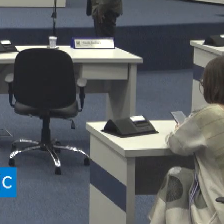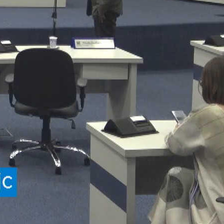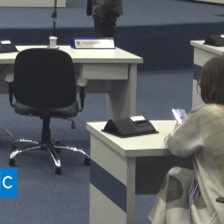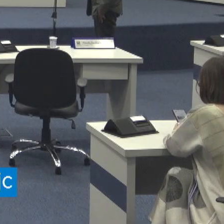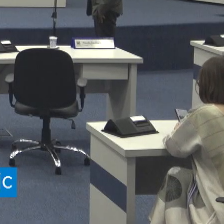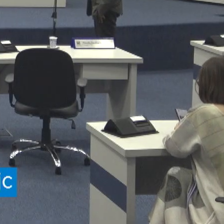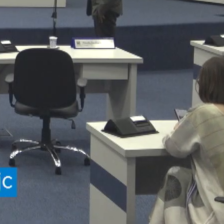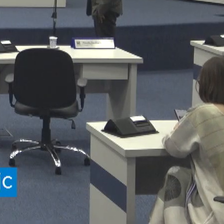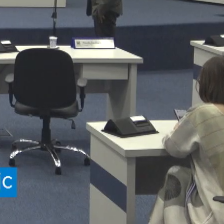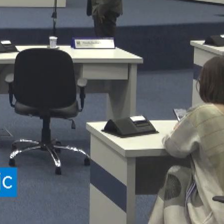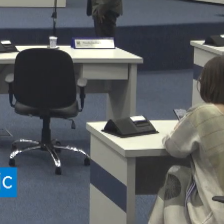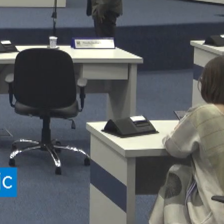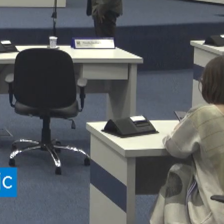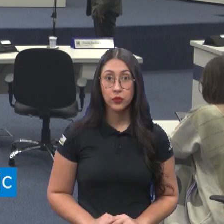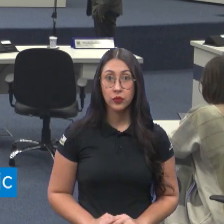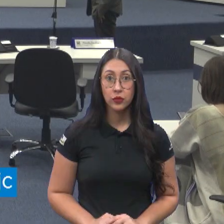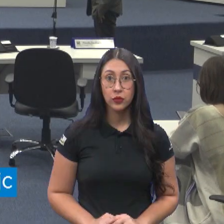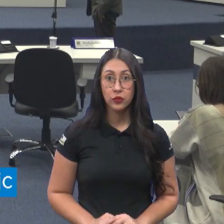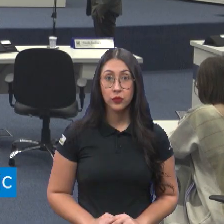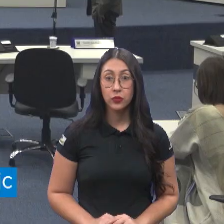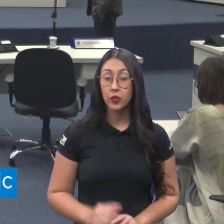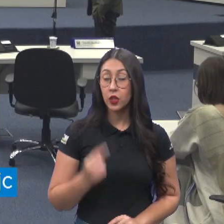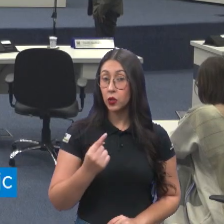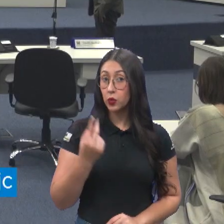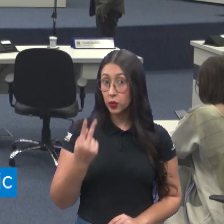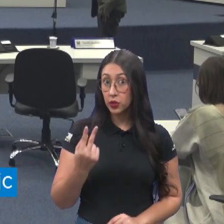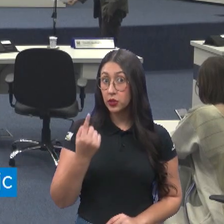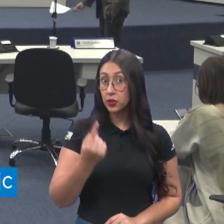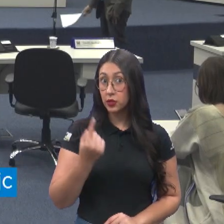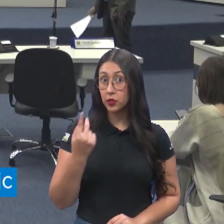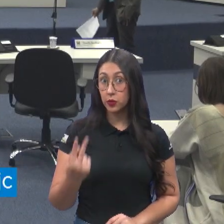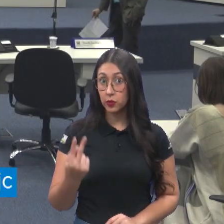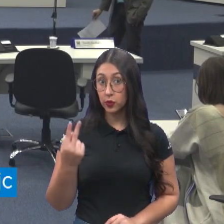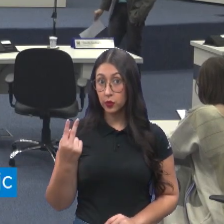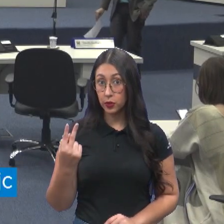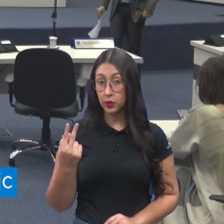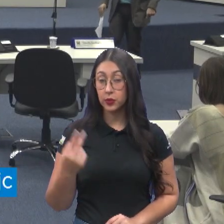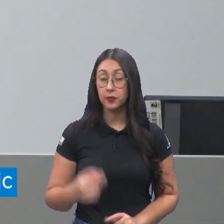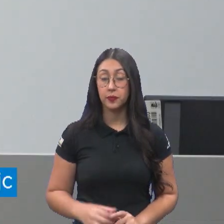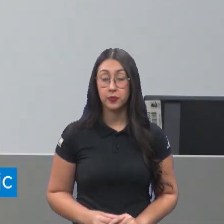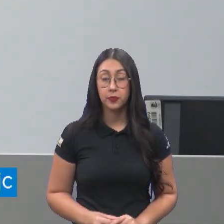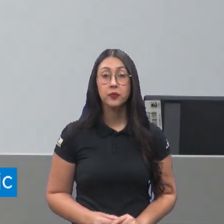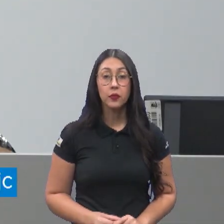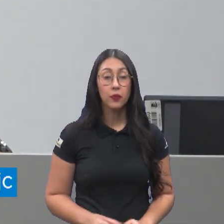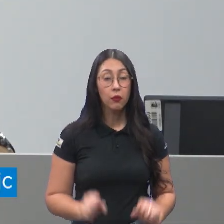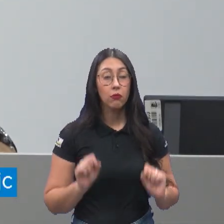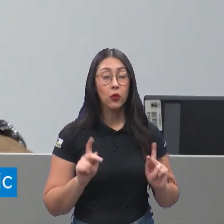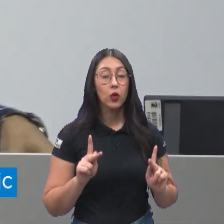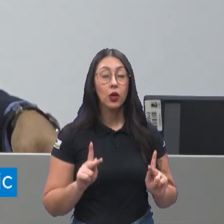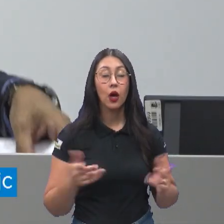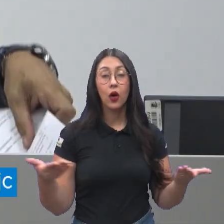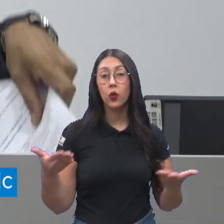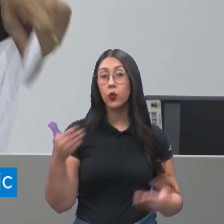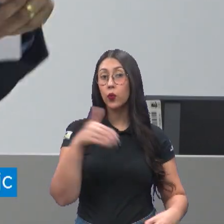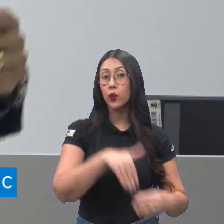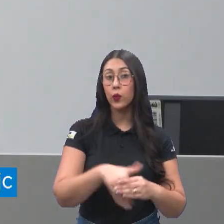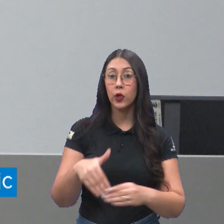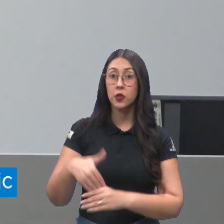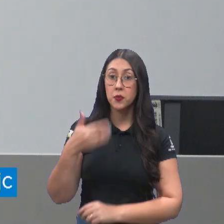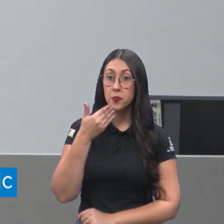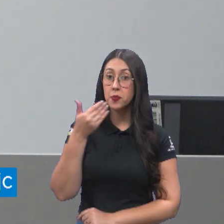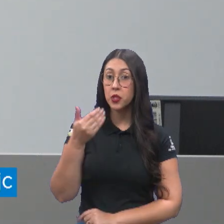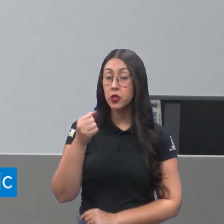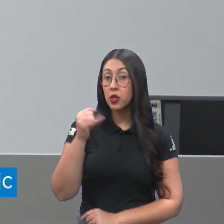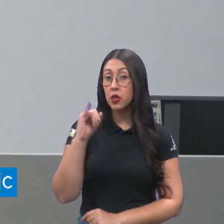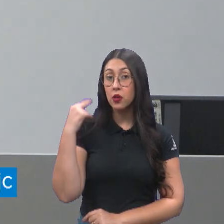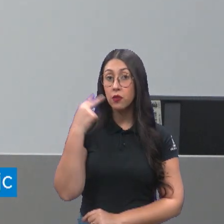É 12112, processo 12112, tá bom? Em votação, pedido verbal do vereador Zé Luiz. Vereadores favoráveis